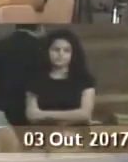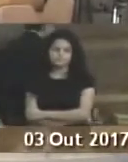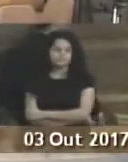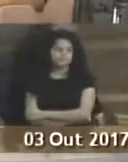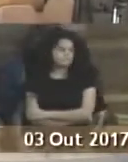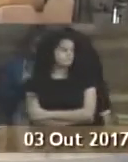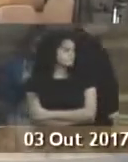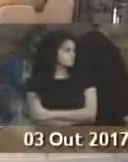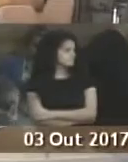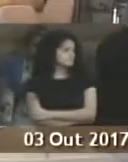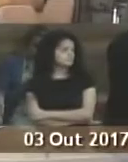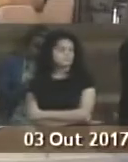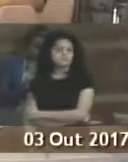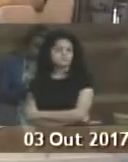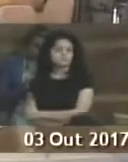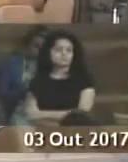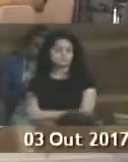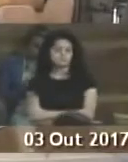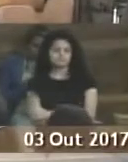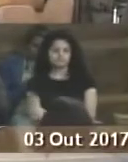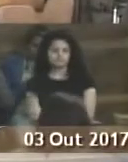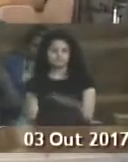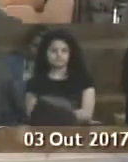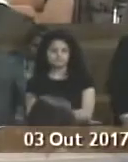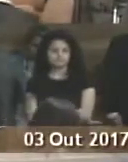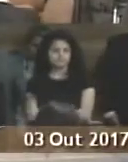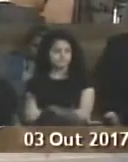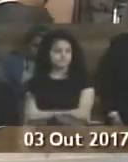Botar em votação, para o Jedi. Aí, ó.